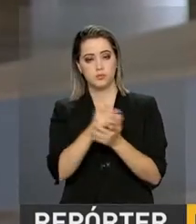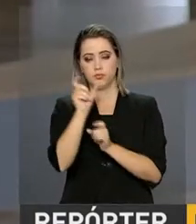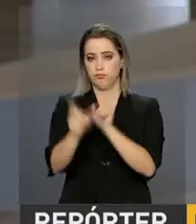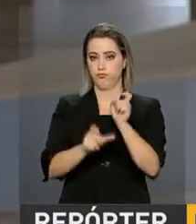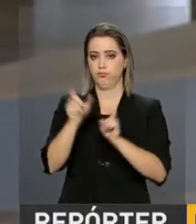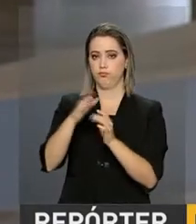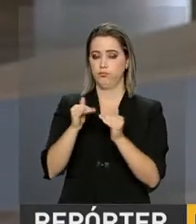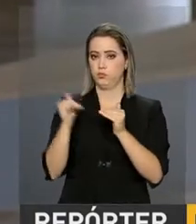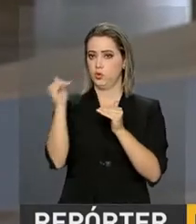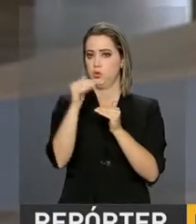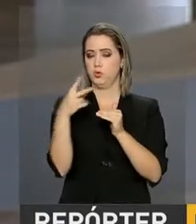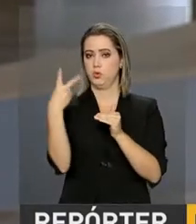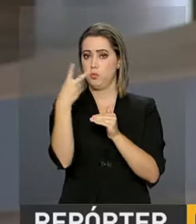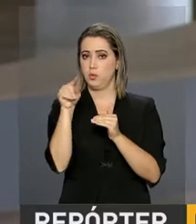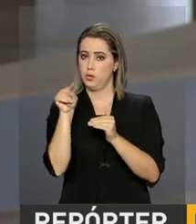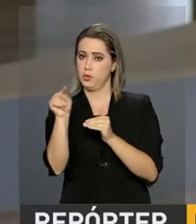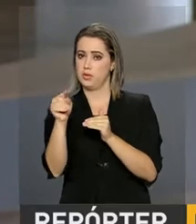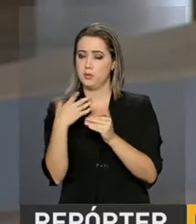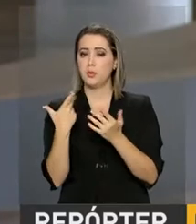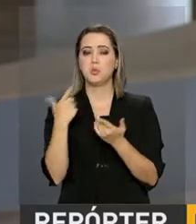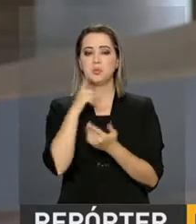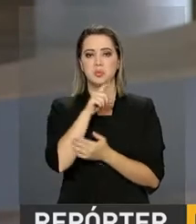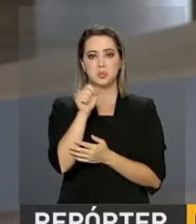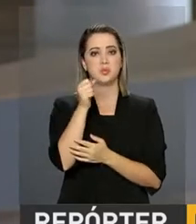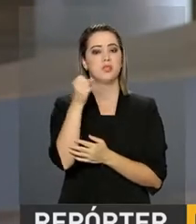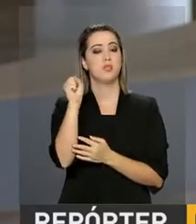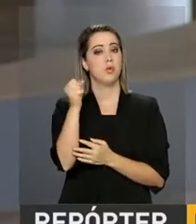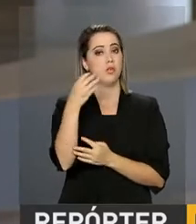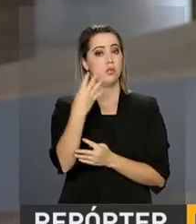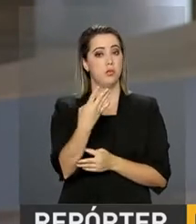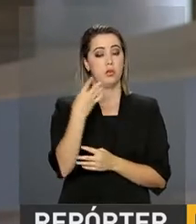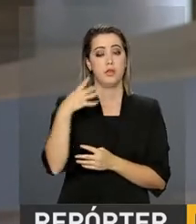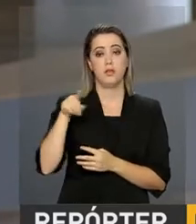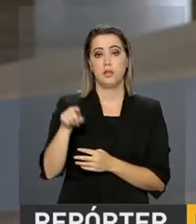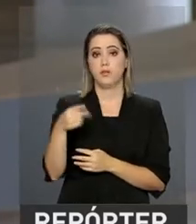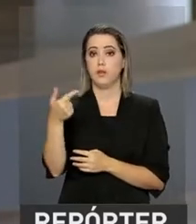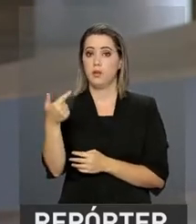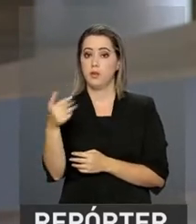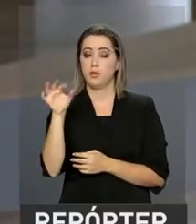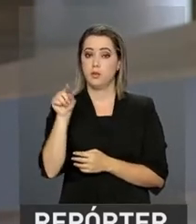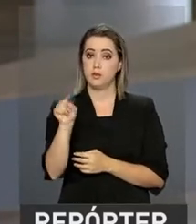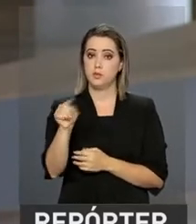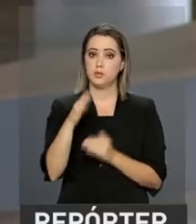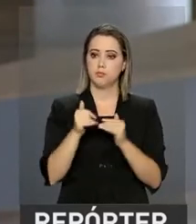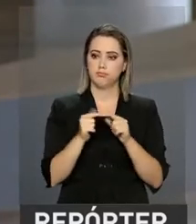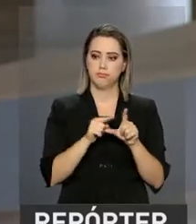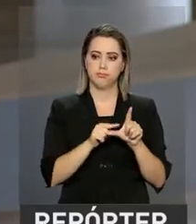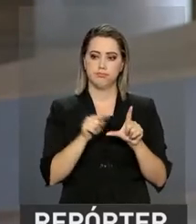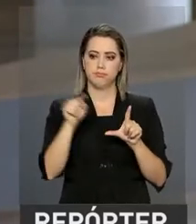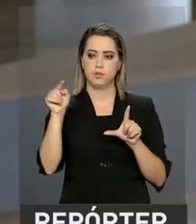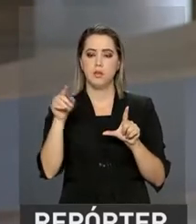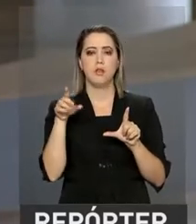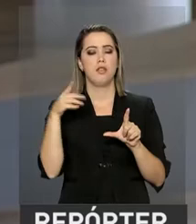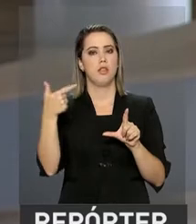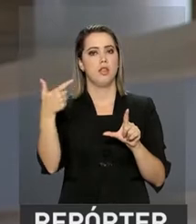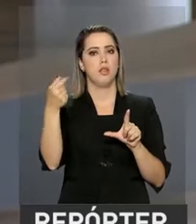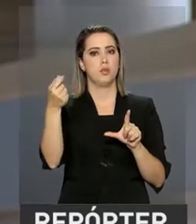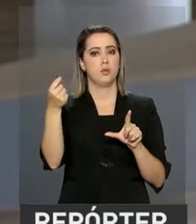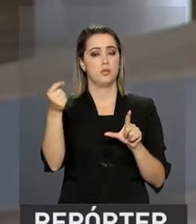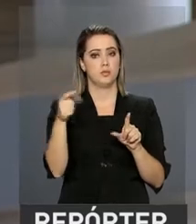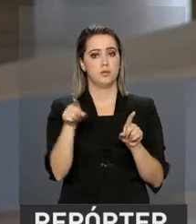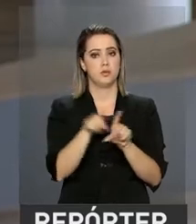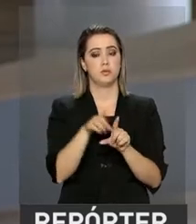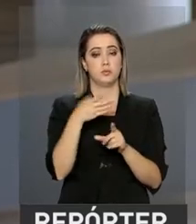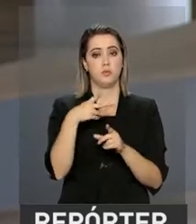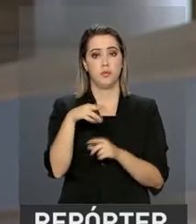subiu dois pontos e atingiu 84,2 pontos numa escala que vai de 0 a 200 em relação